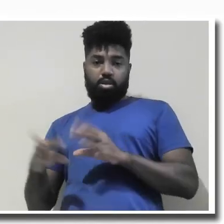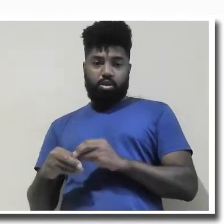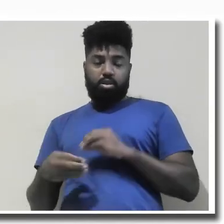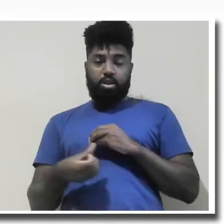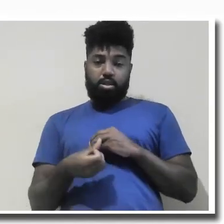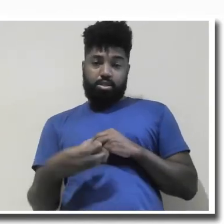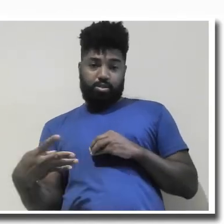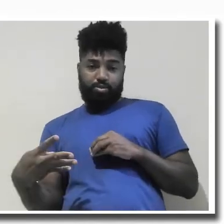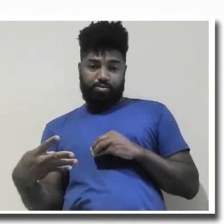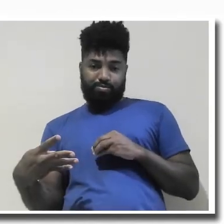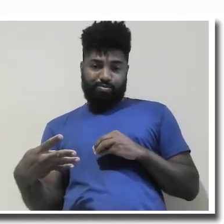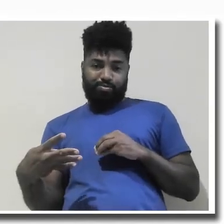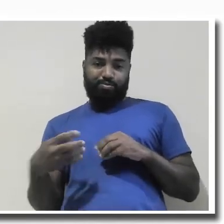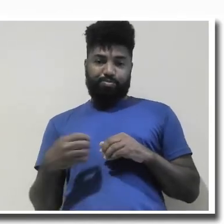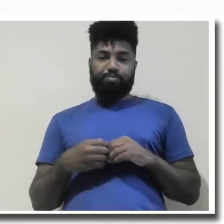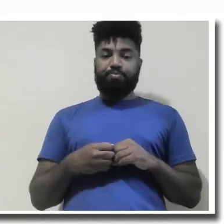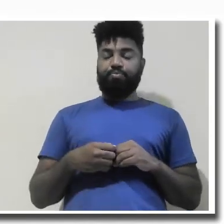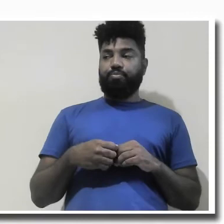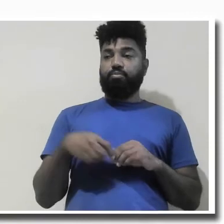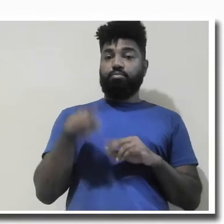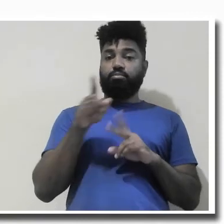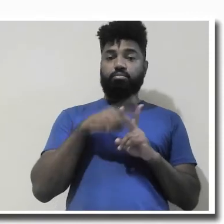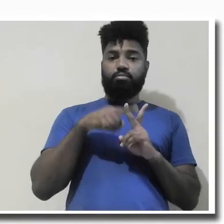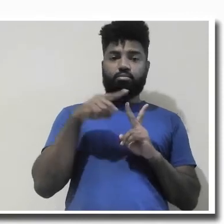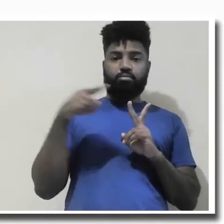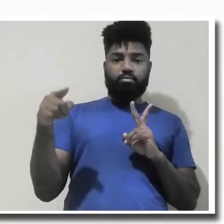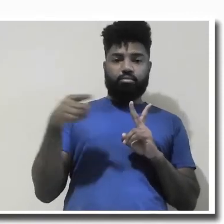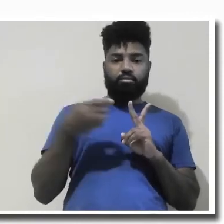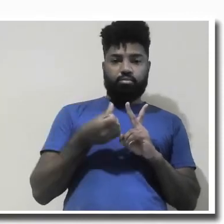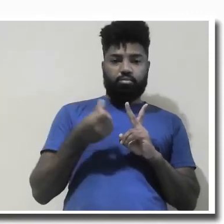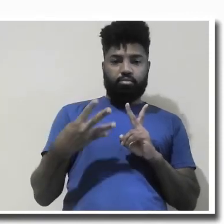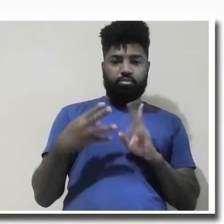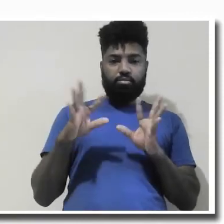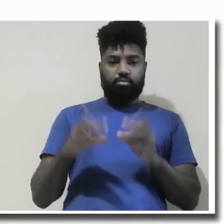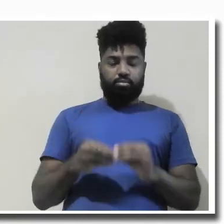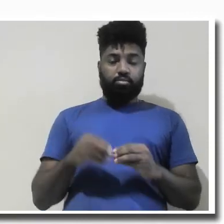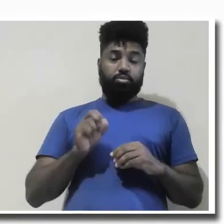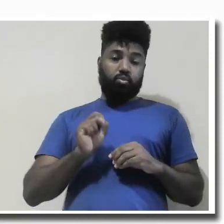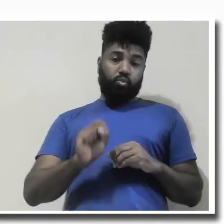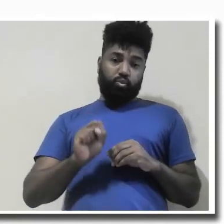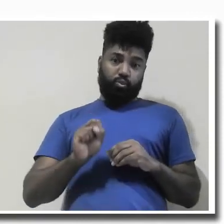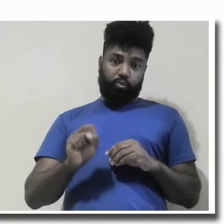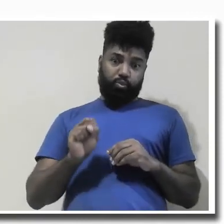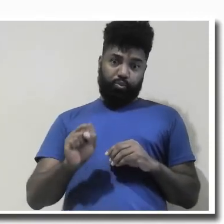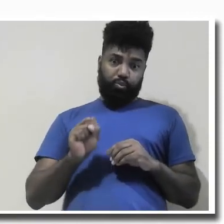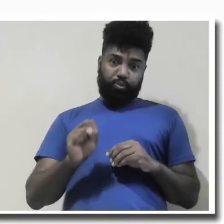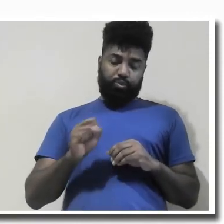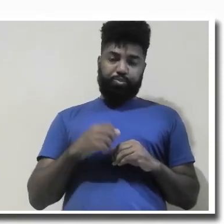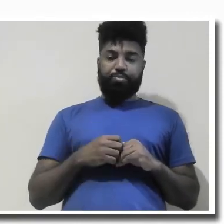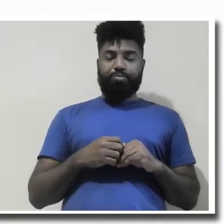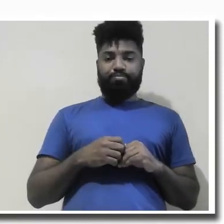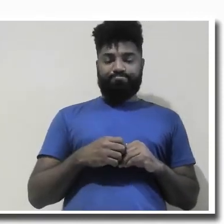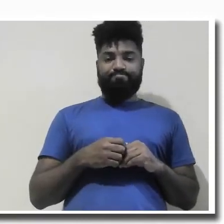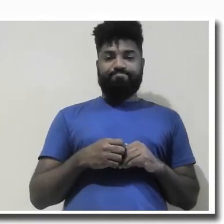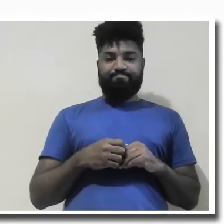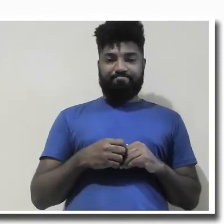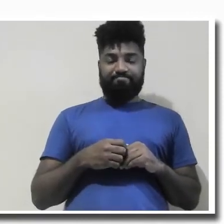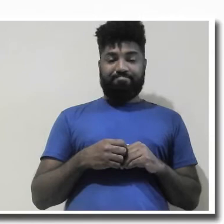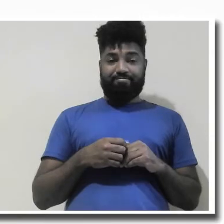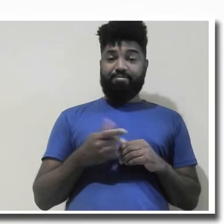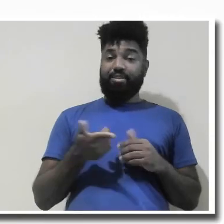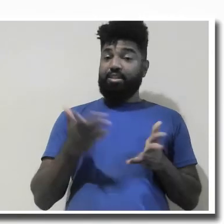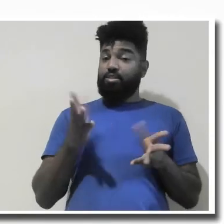64. Raiz quadrada de 64 é 8. Então, chegando aqui ao